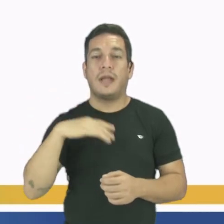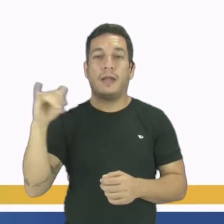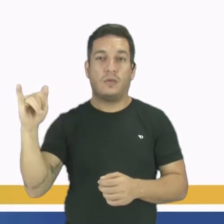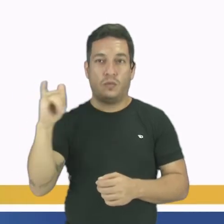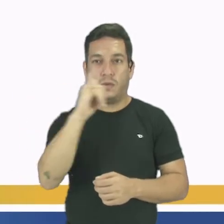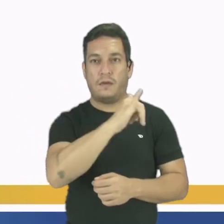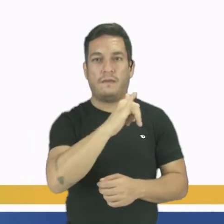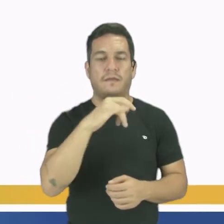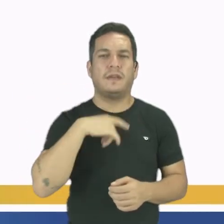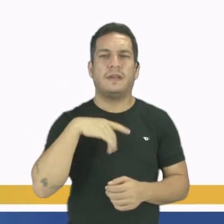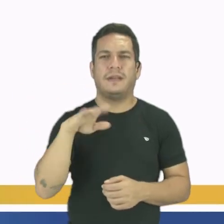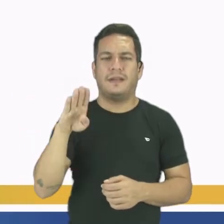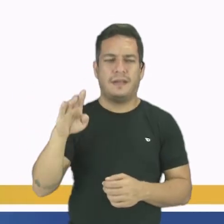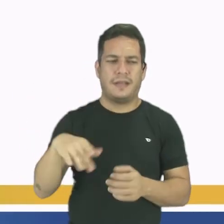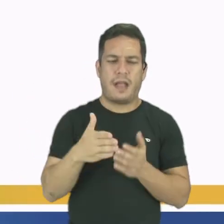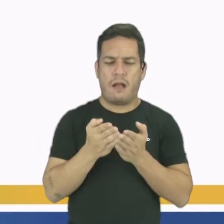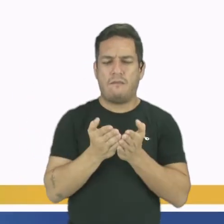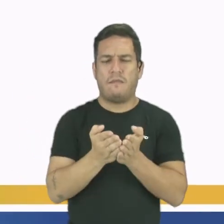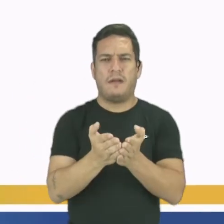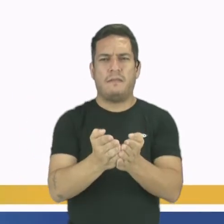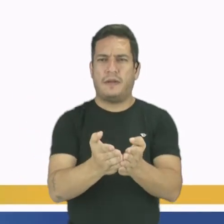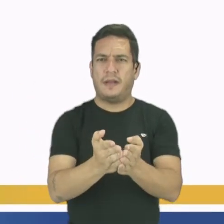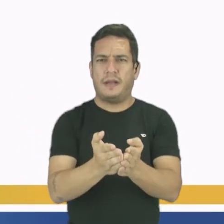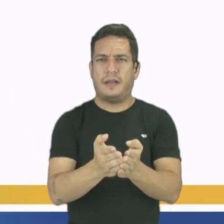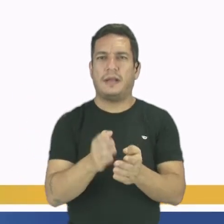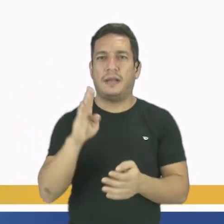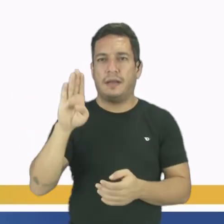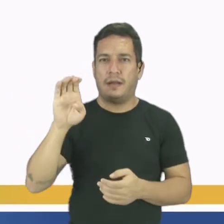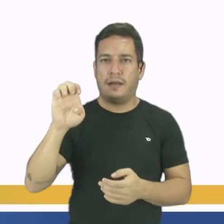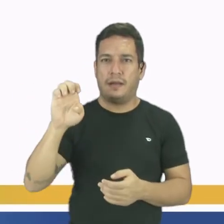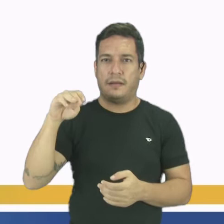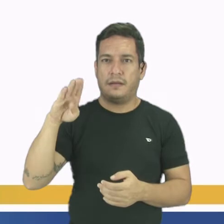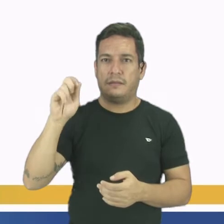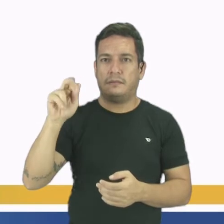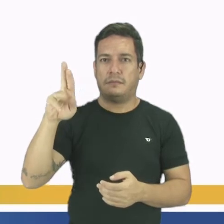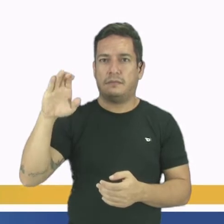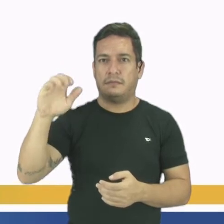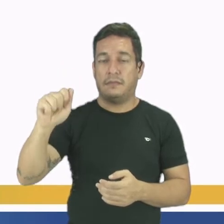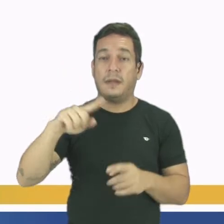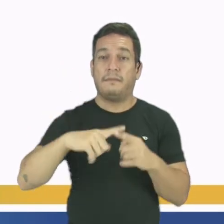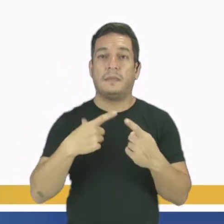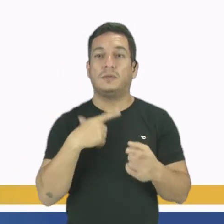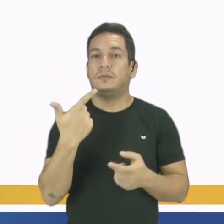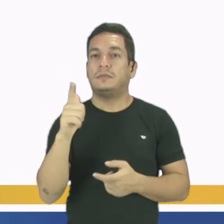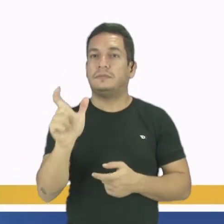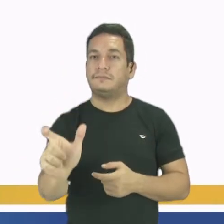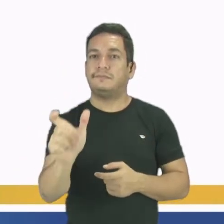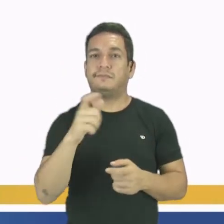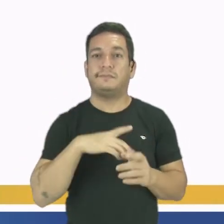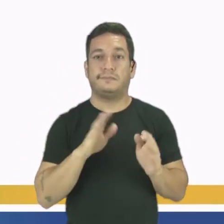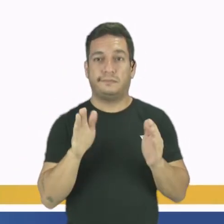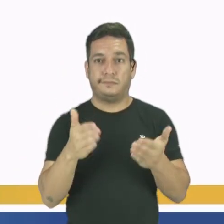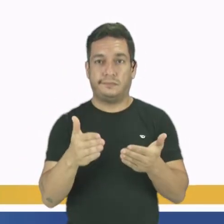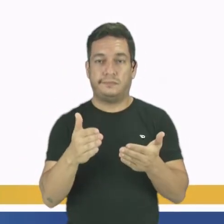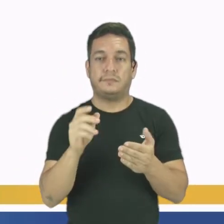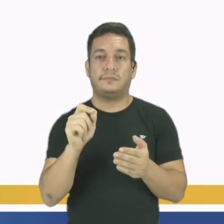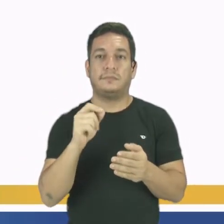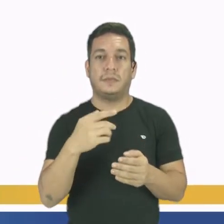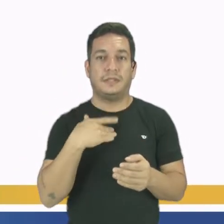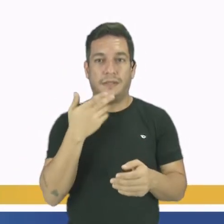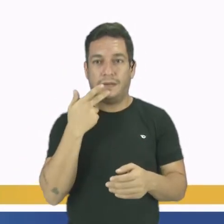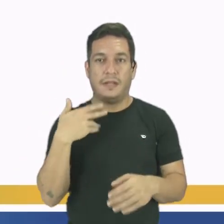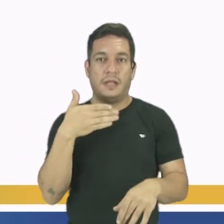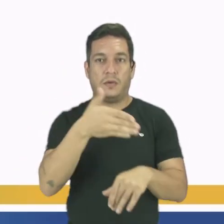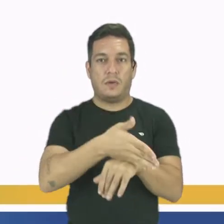embarca, embarca num barco. Entendem? Só que não existe um termo, uma palavra específica para dizer eu entrei